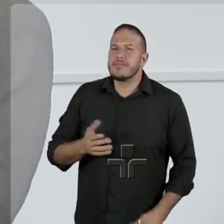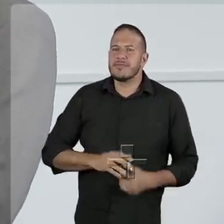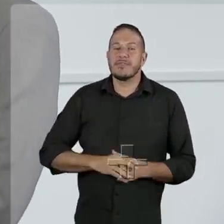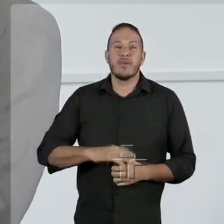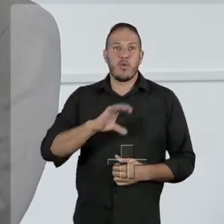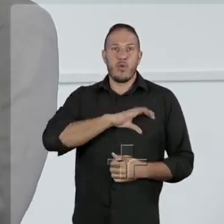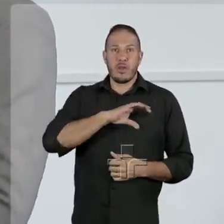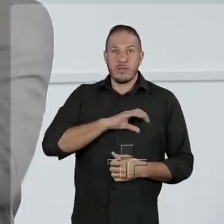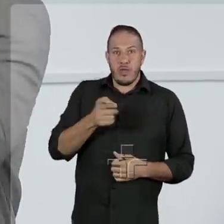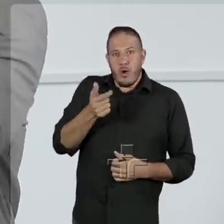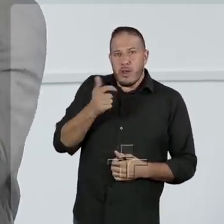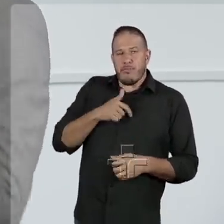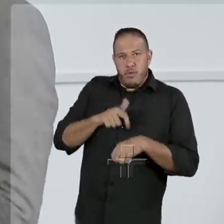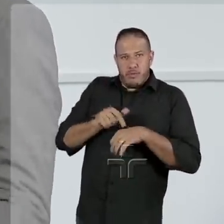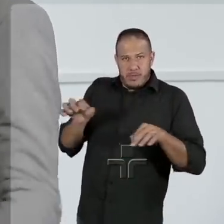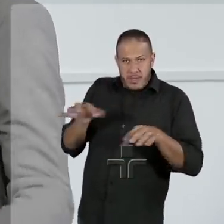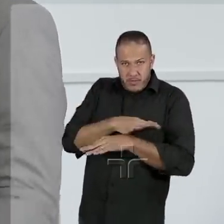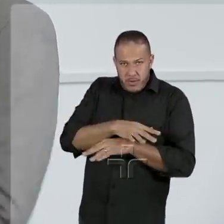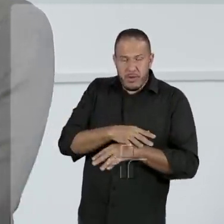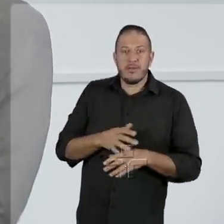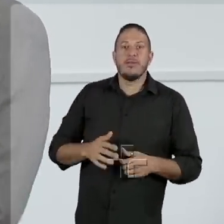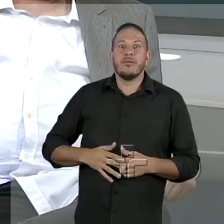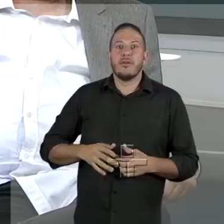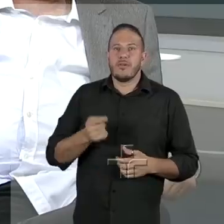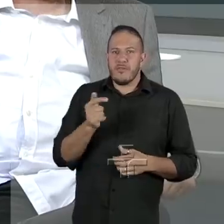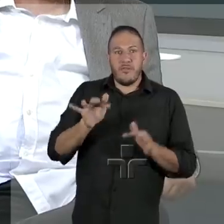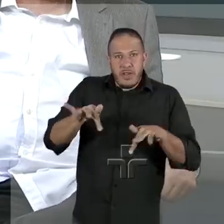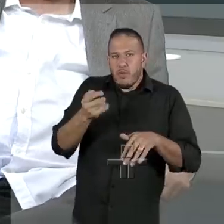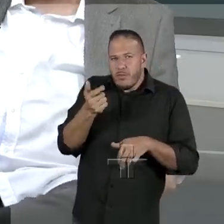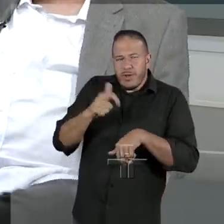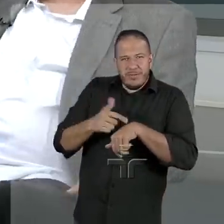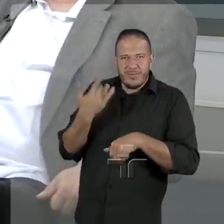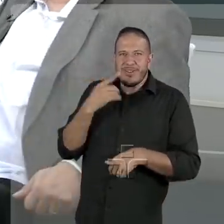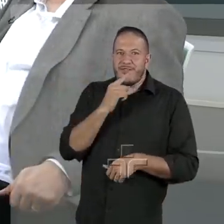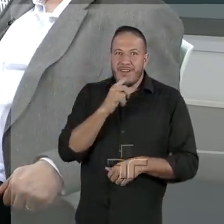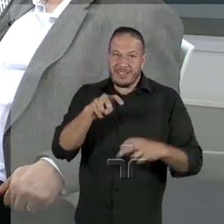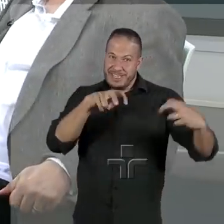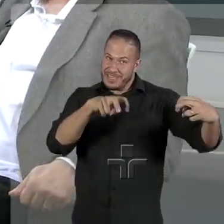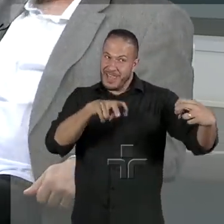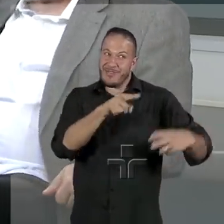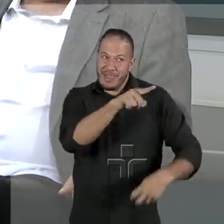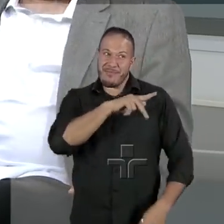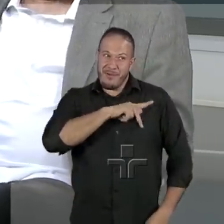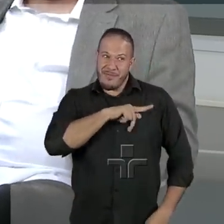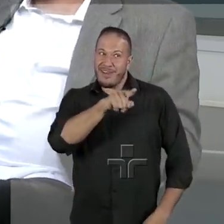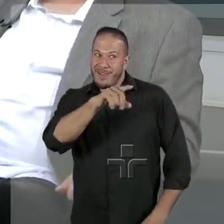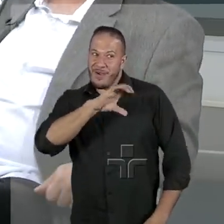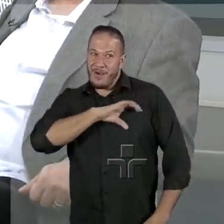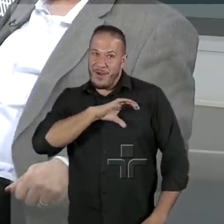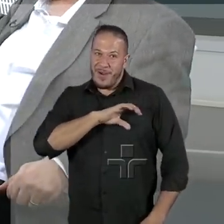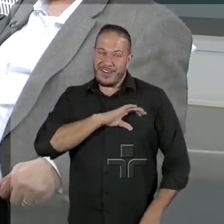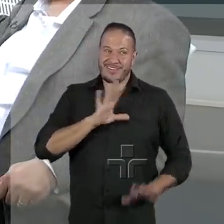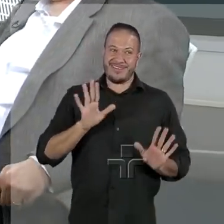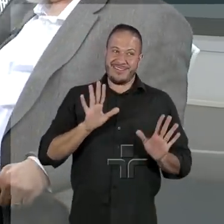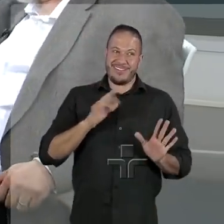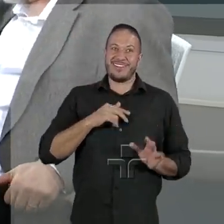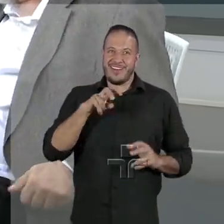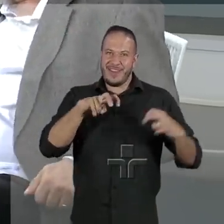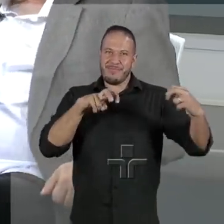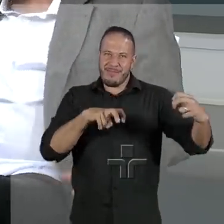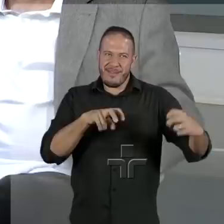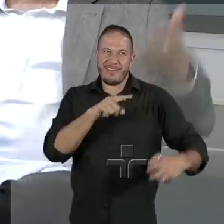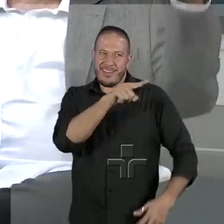campo agora há pouco, aproveitando que sua mesa é um verdadeiro Palmeiras de Corinthians. É verdade. Sem nenhuma outra analogia.